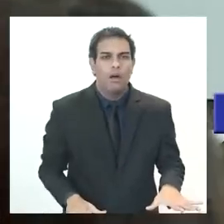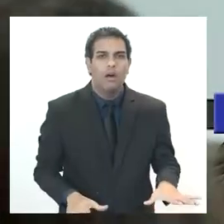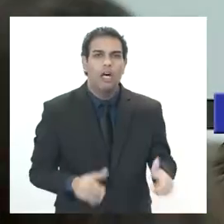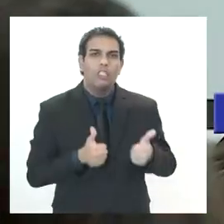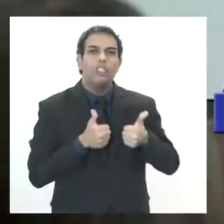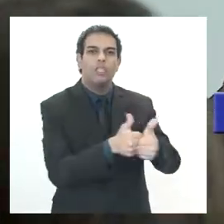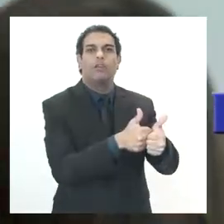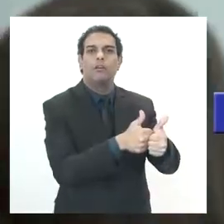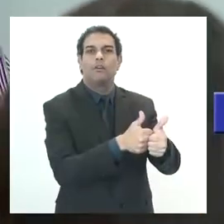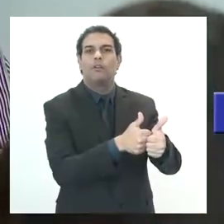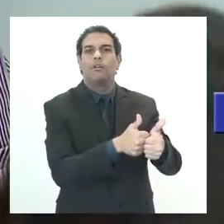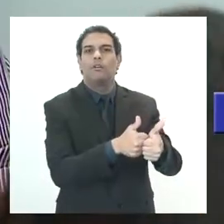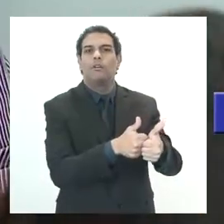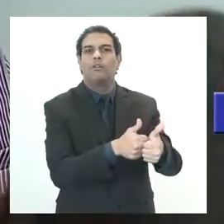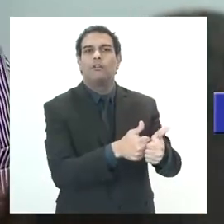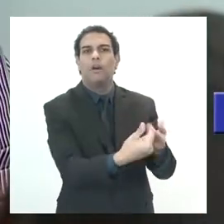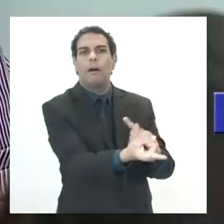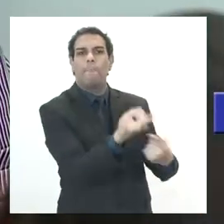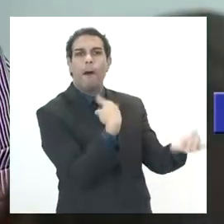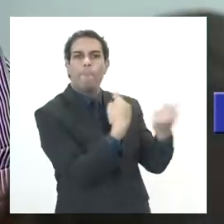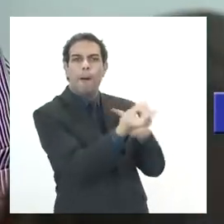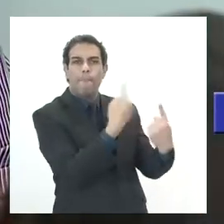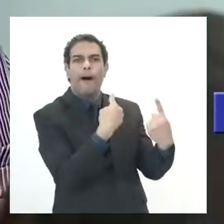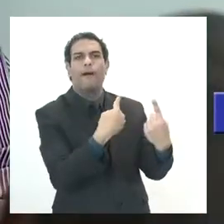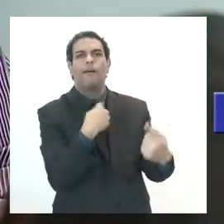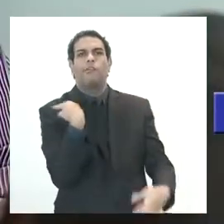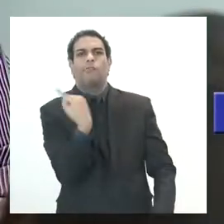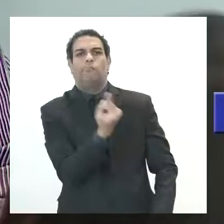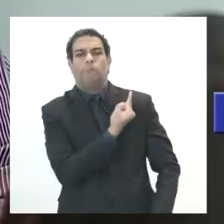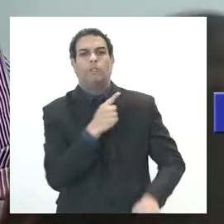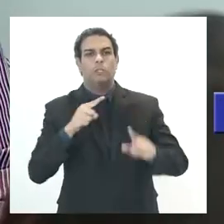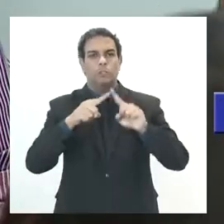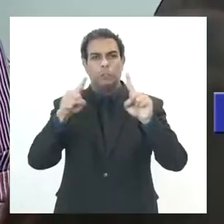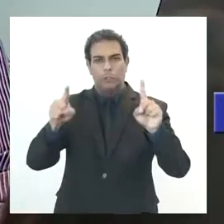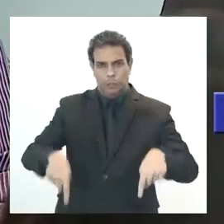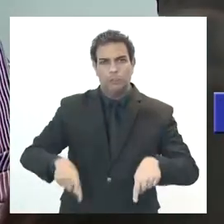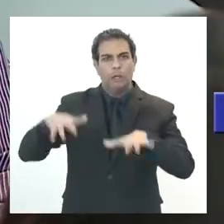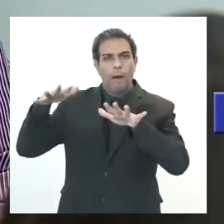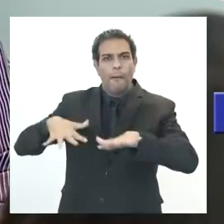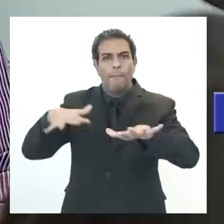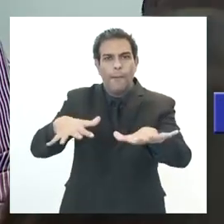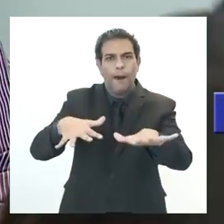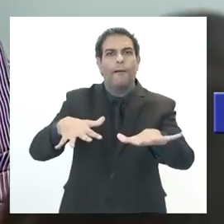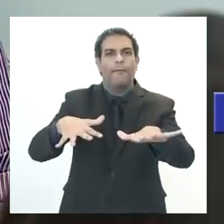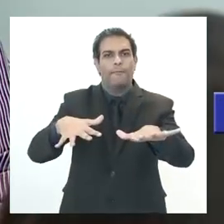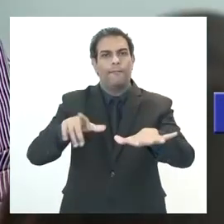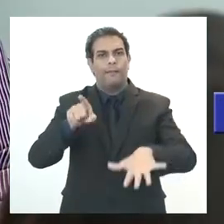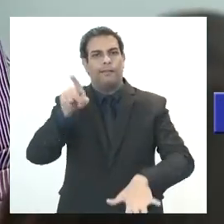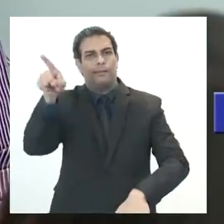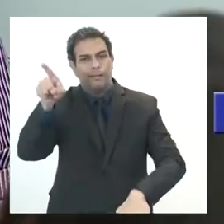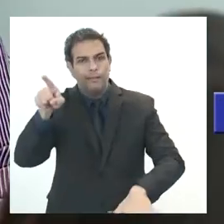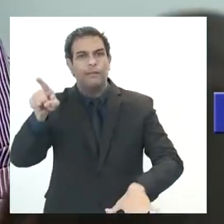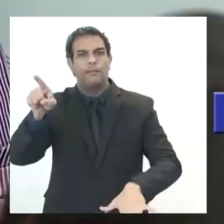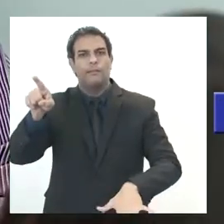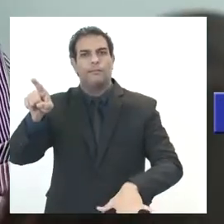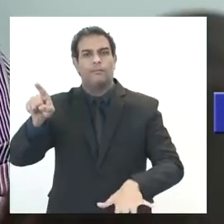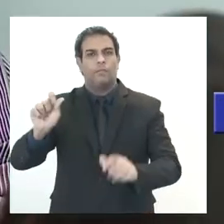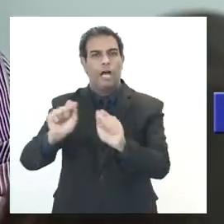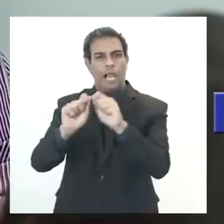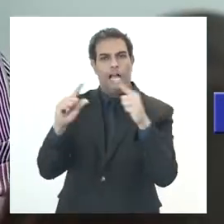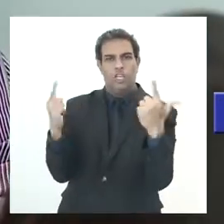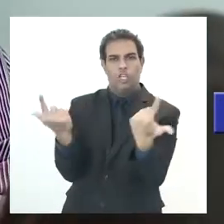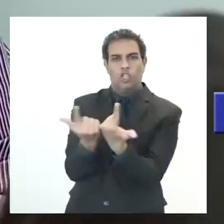ordens já tá caro e servidores e os empregados públicos nos atos na porta da antiga alerj na Primeiro de